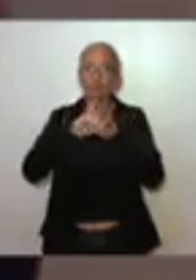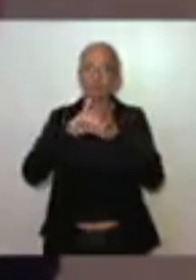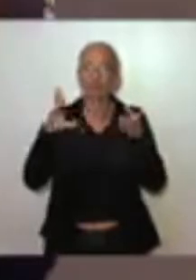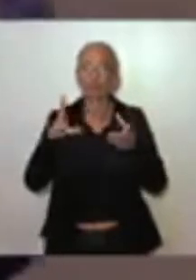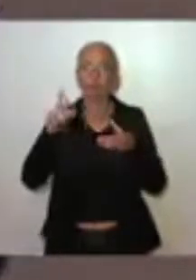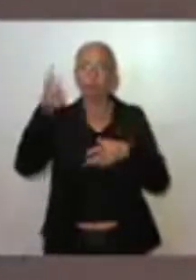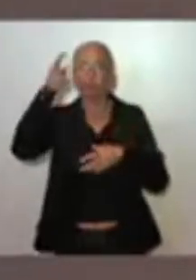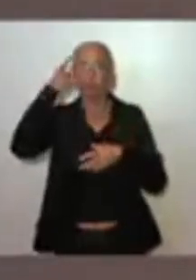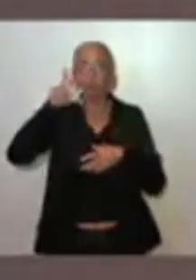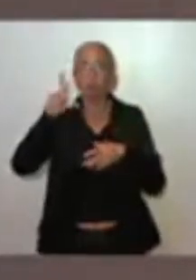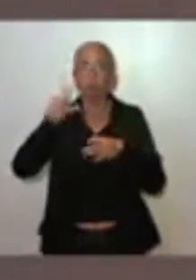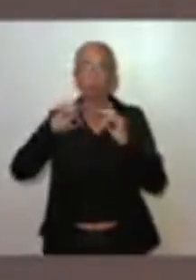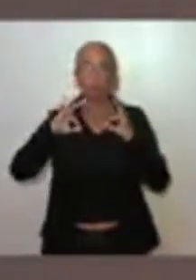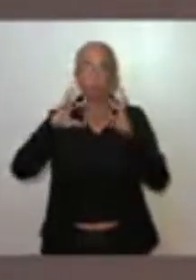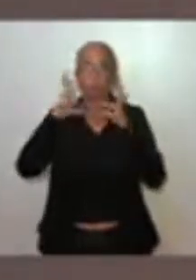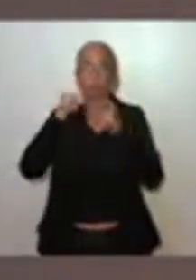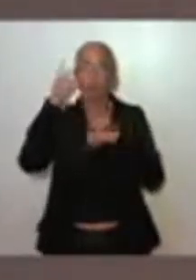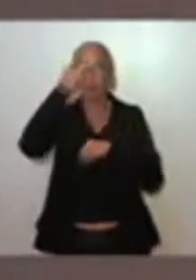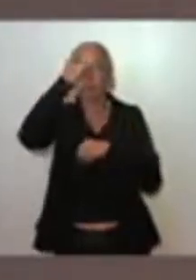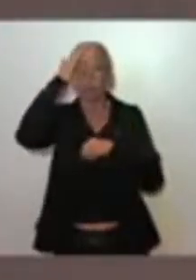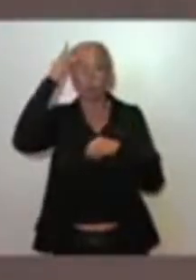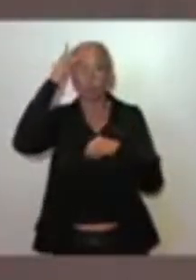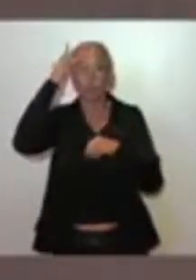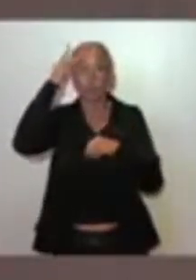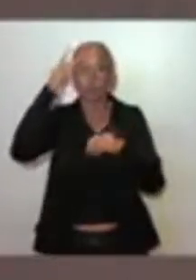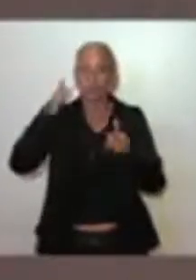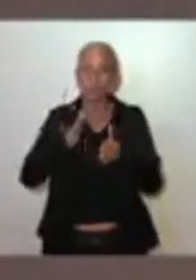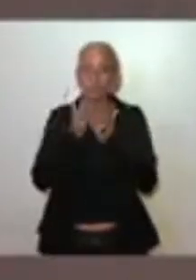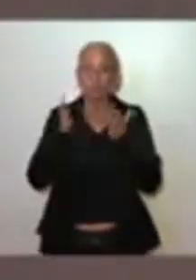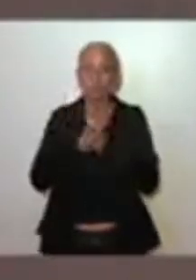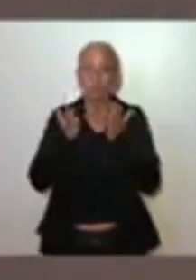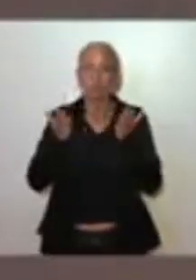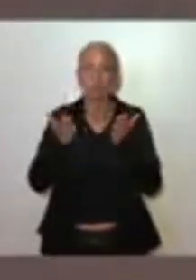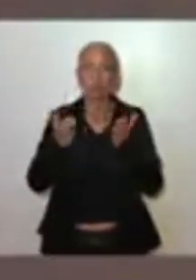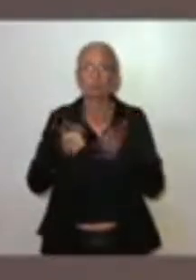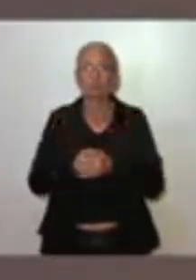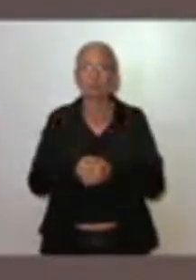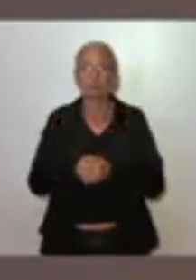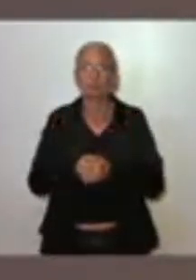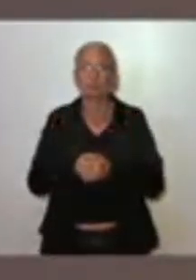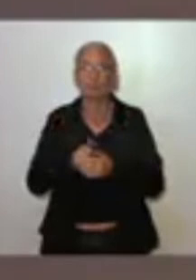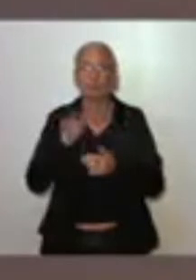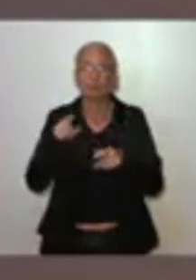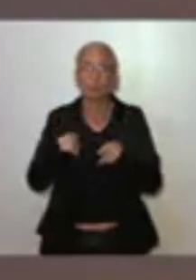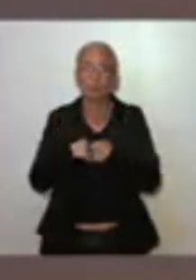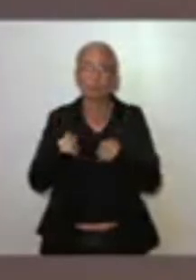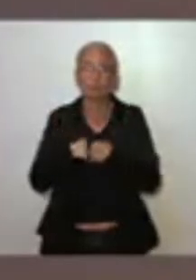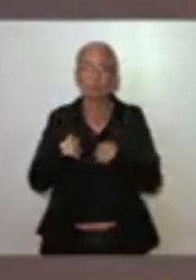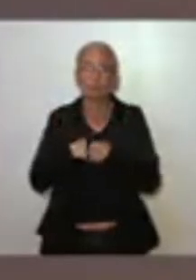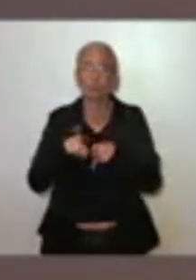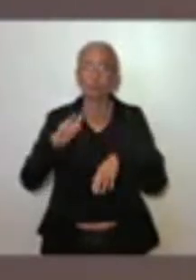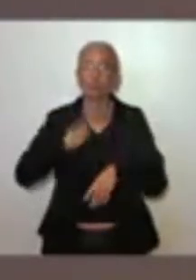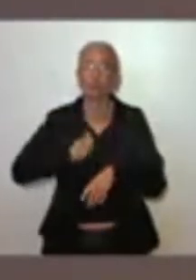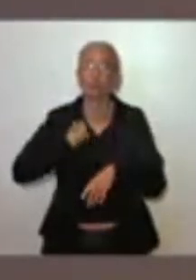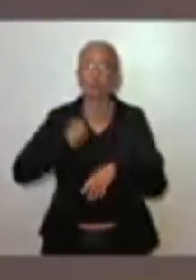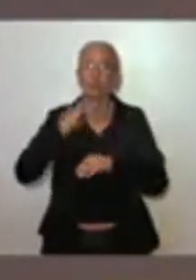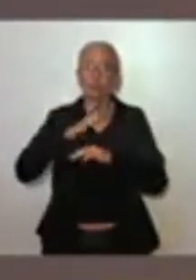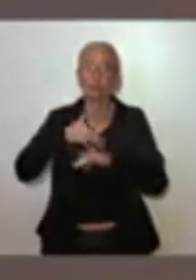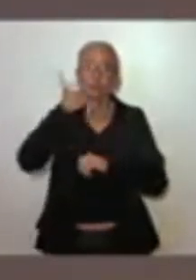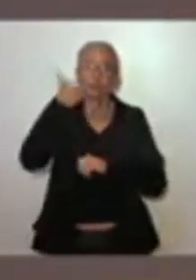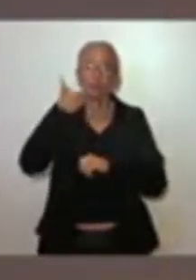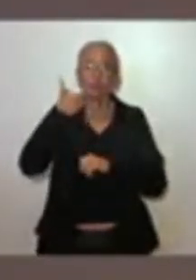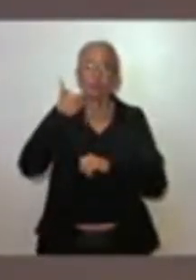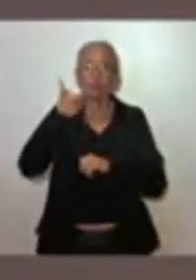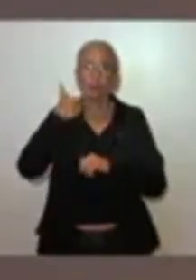conseguido tirar todas as pessoas da linha de pobreza e assegurar a elas uma vida digna